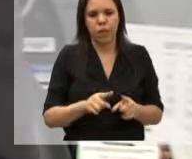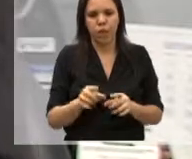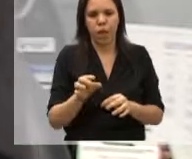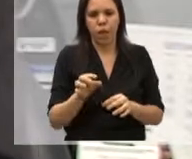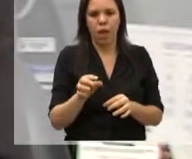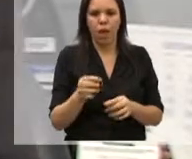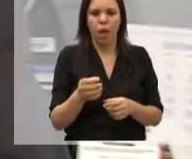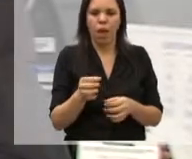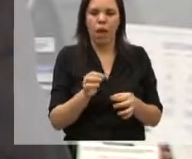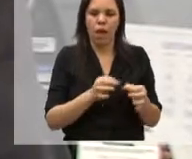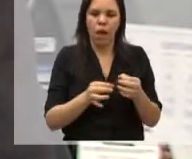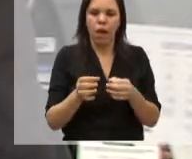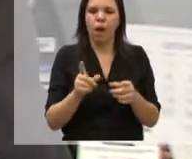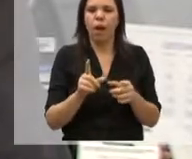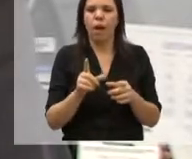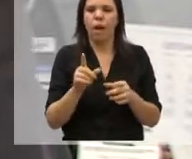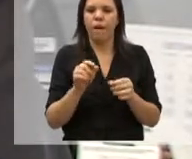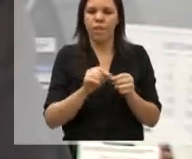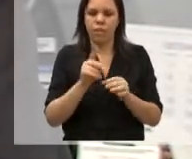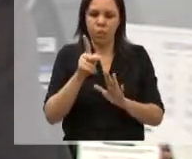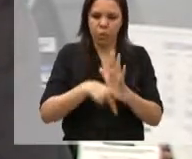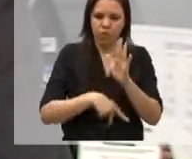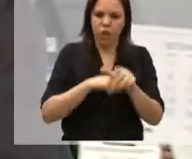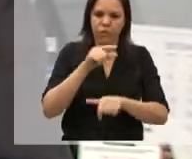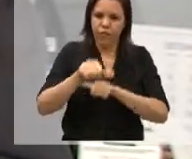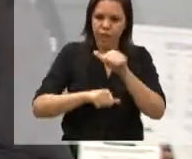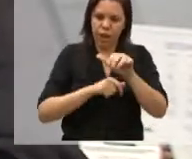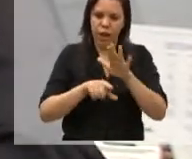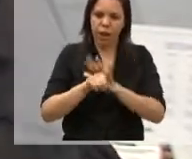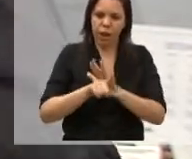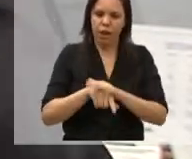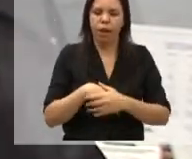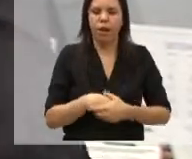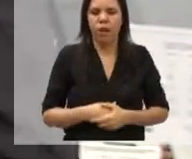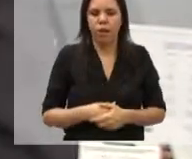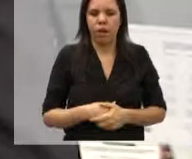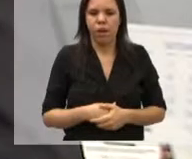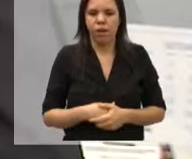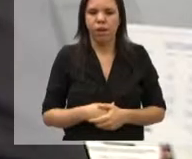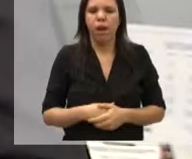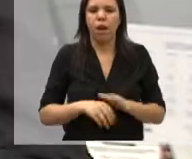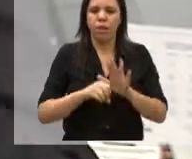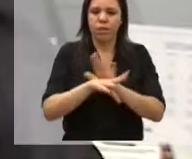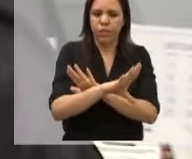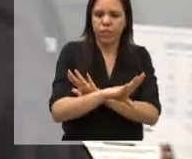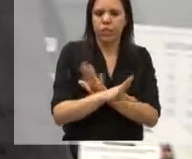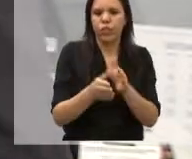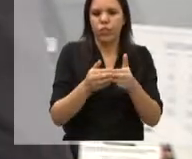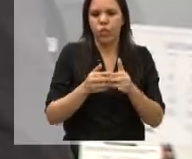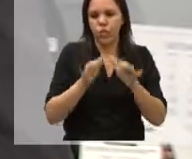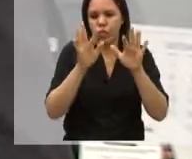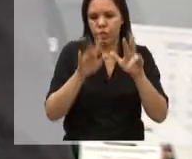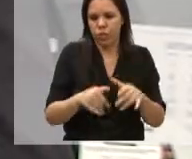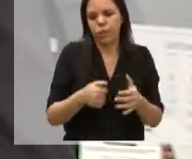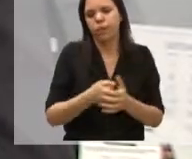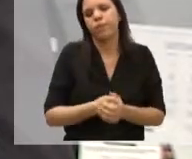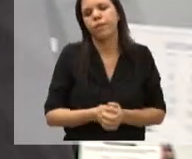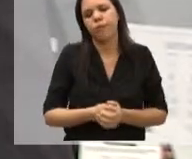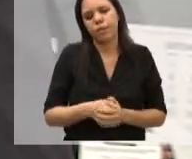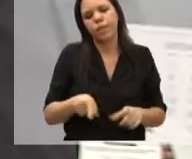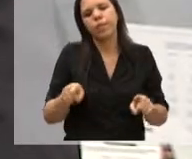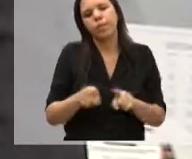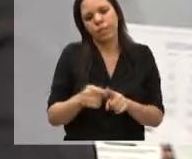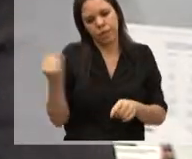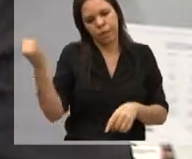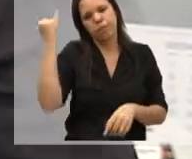elaborar projetos que depois devem virar leis. Agora, essas indicações, esses requerimentos também são